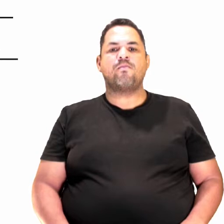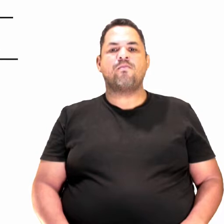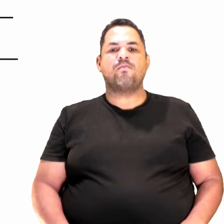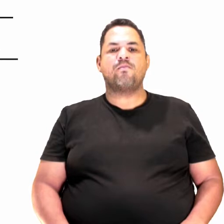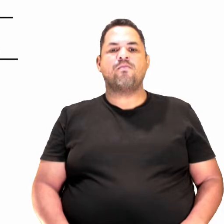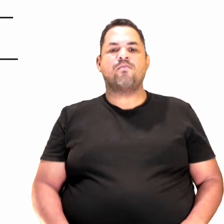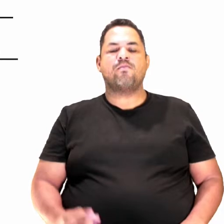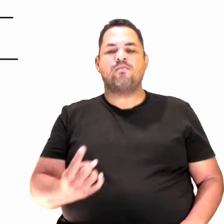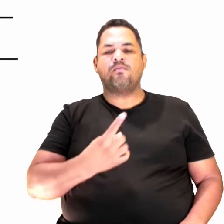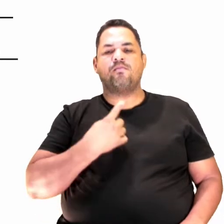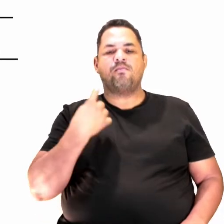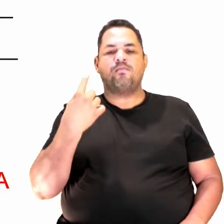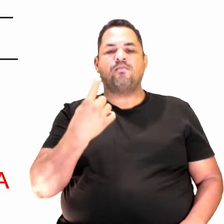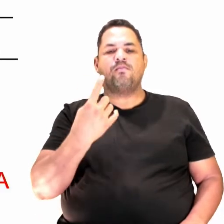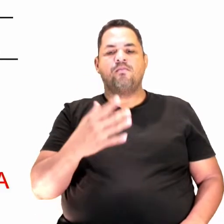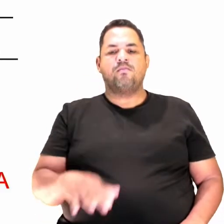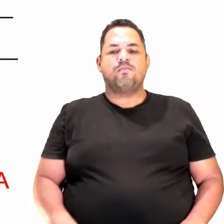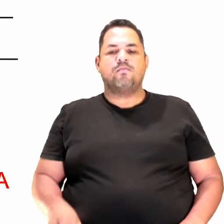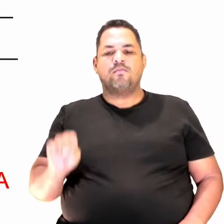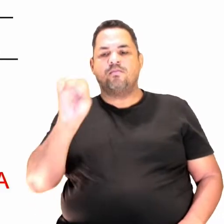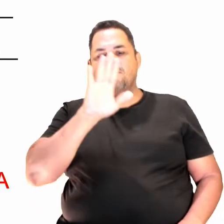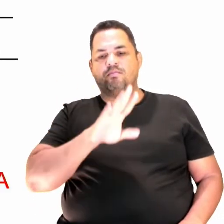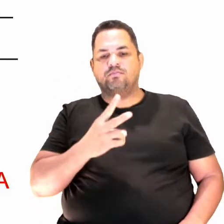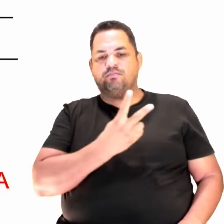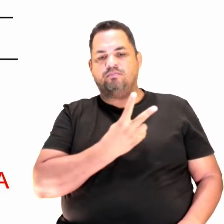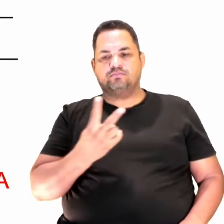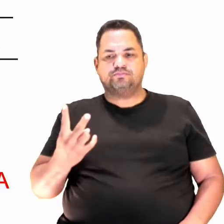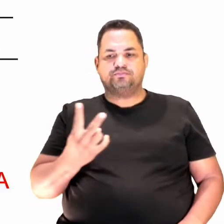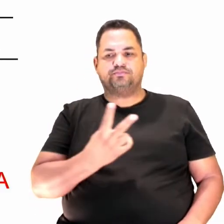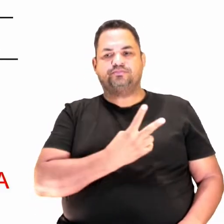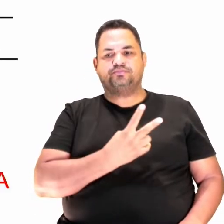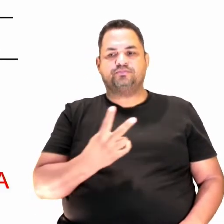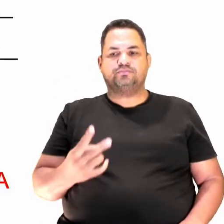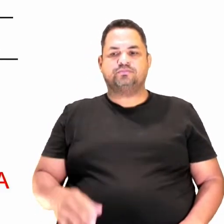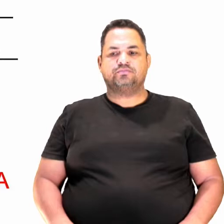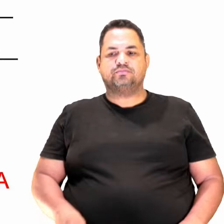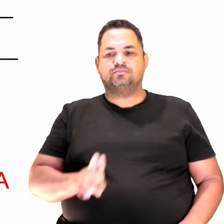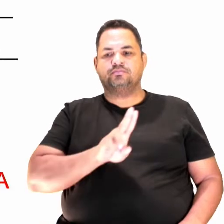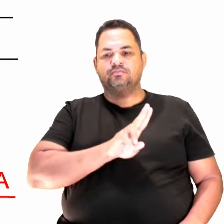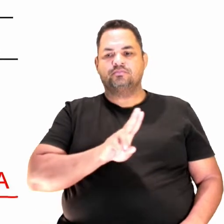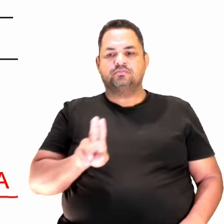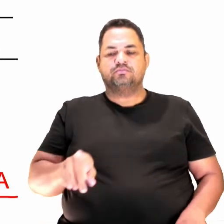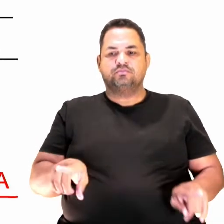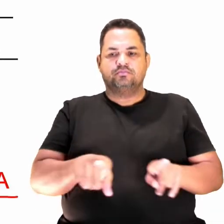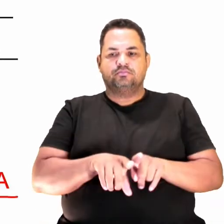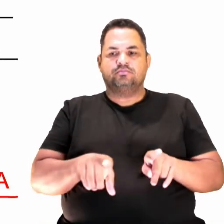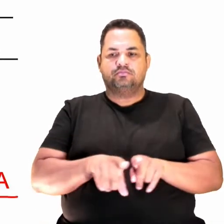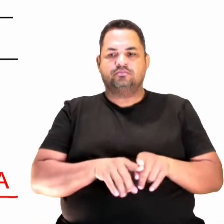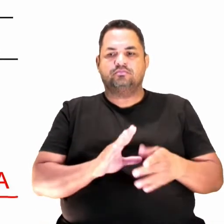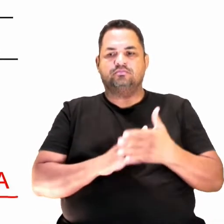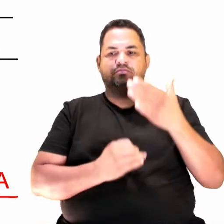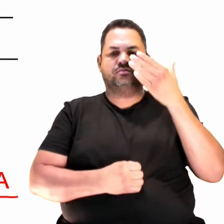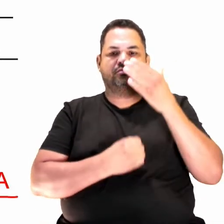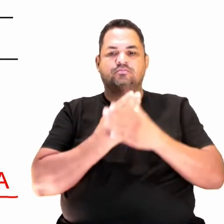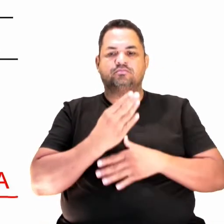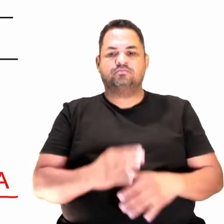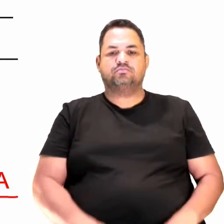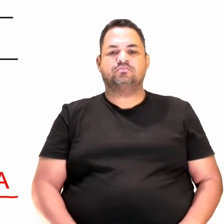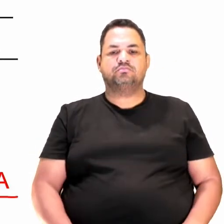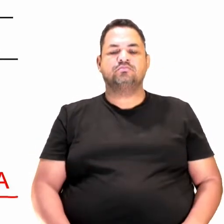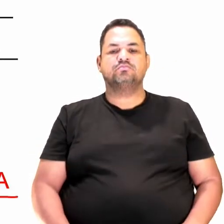E aí nós temos aqui a imagem das duas, né? E os nomes também, só apareceram depois. But